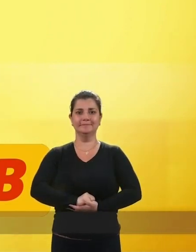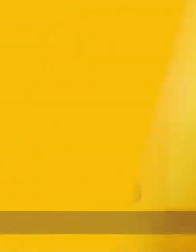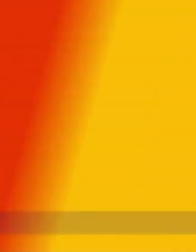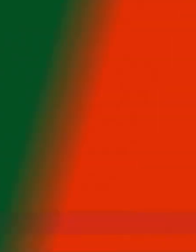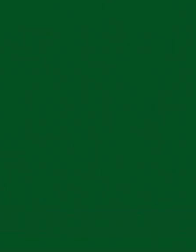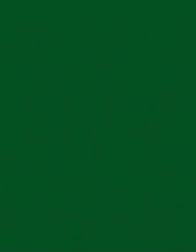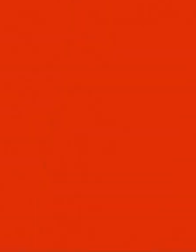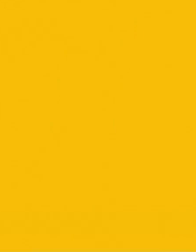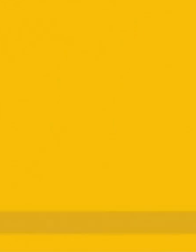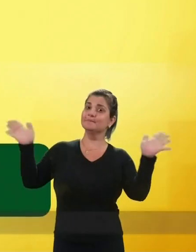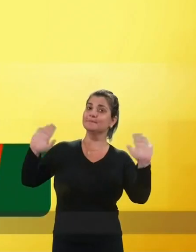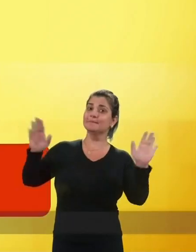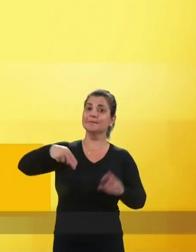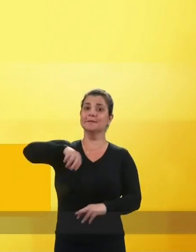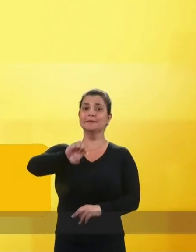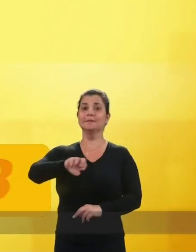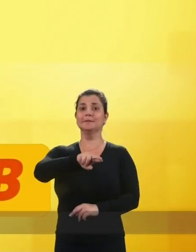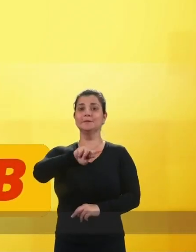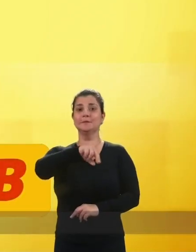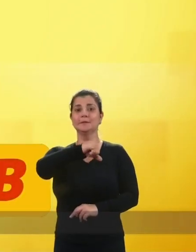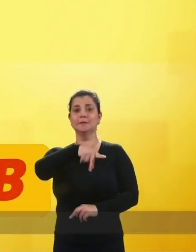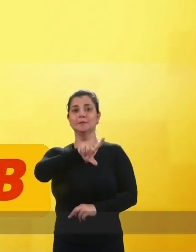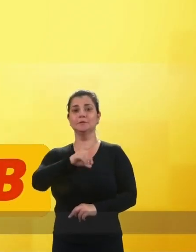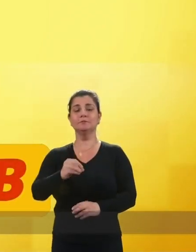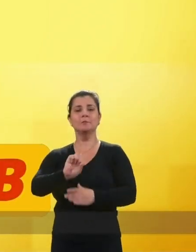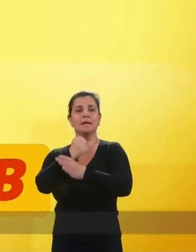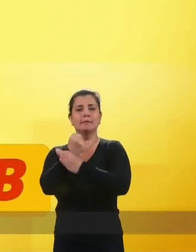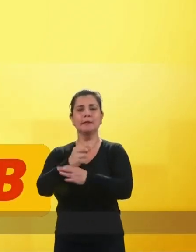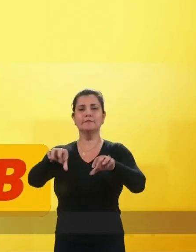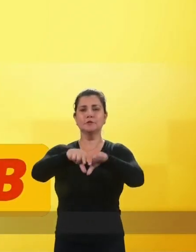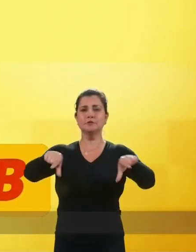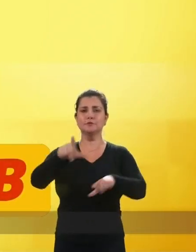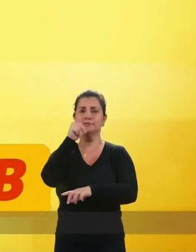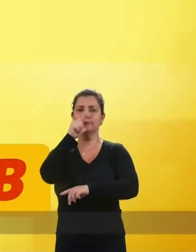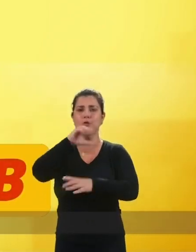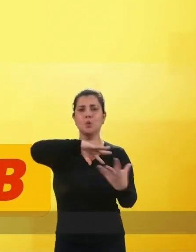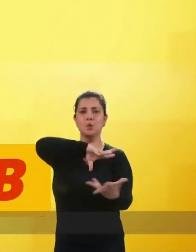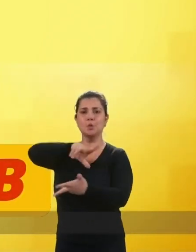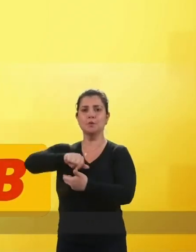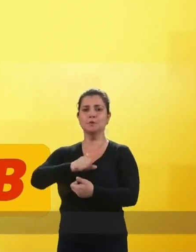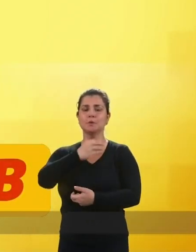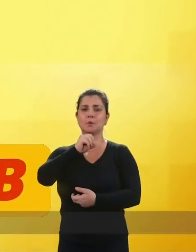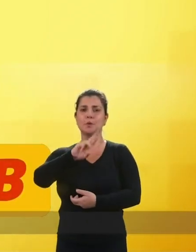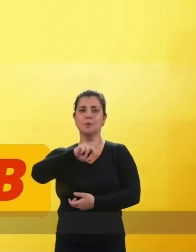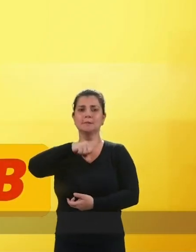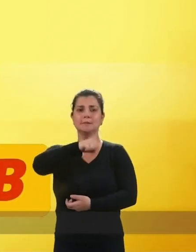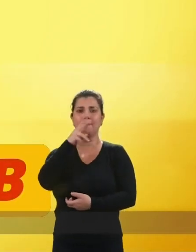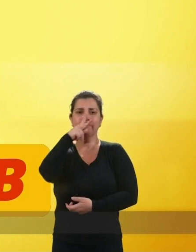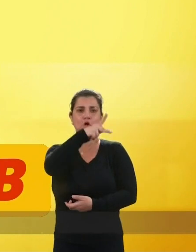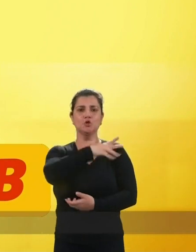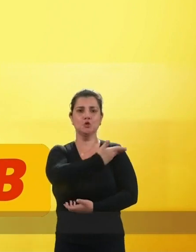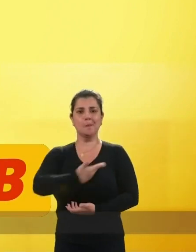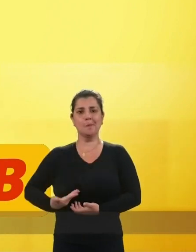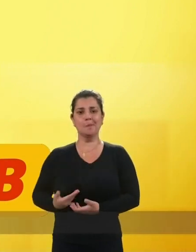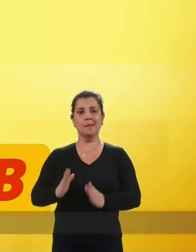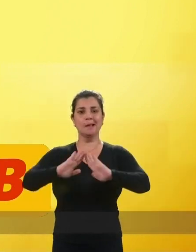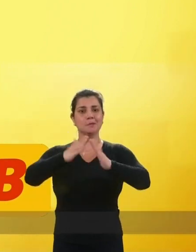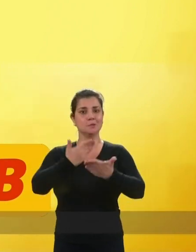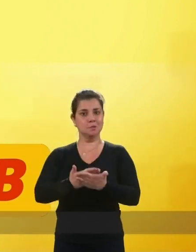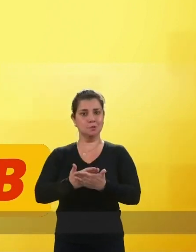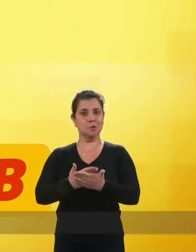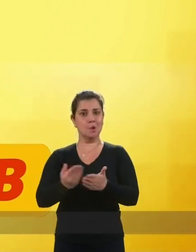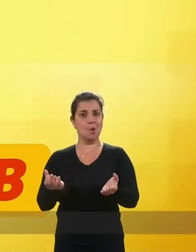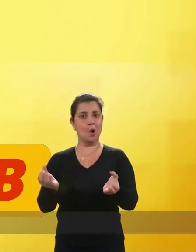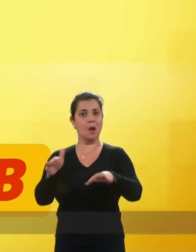4022. Olá, sou Neurildo Dassi e defendo o saneamento universal com a Corsã Forte e Pública. Quero